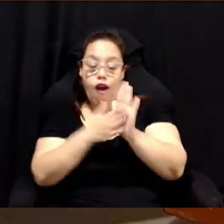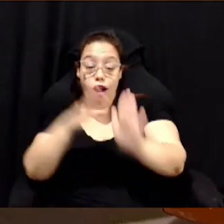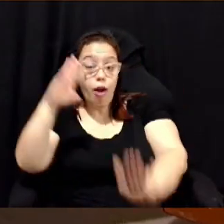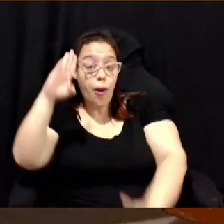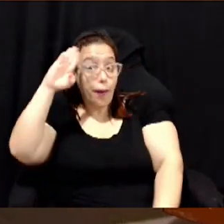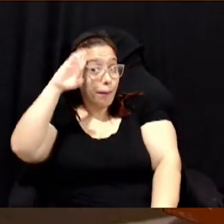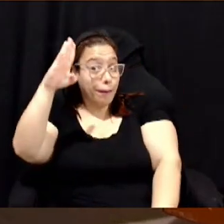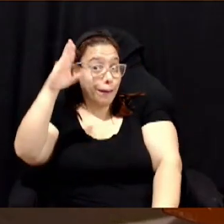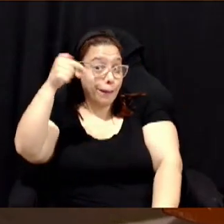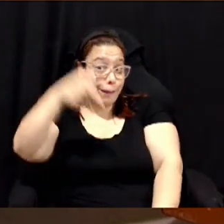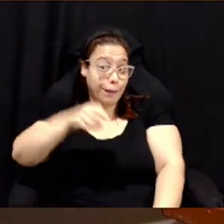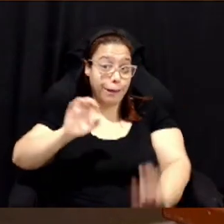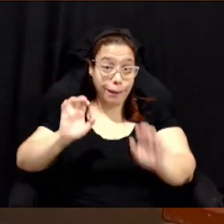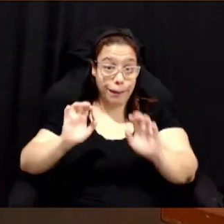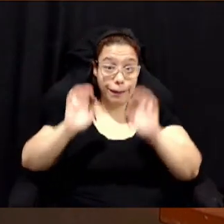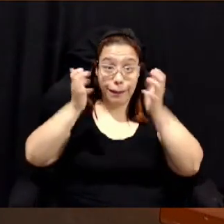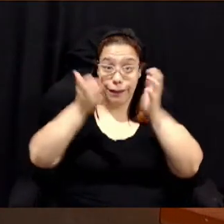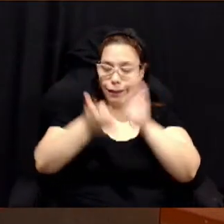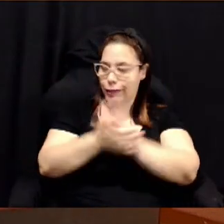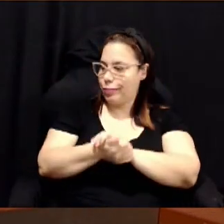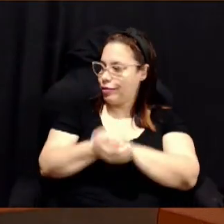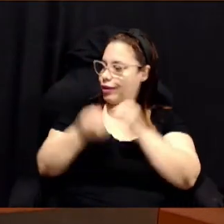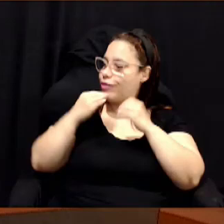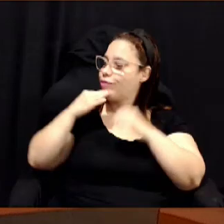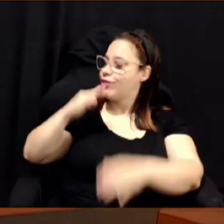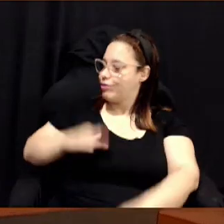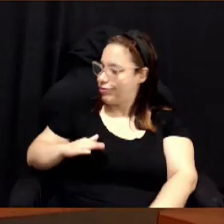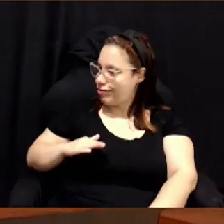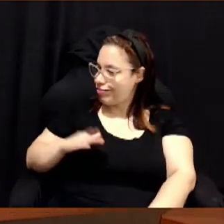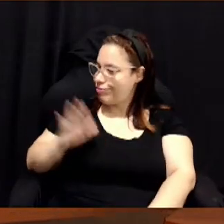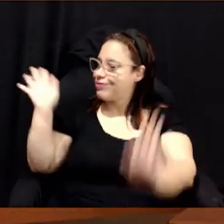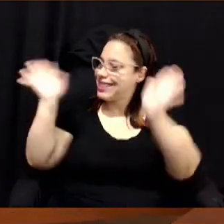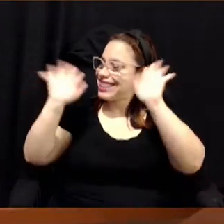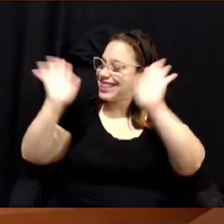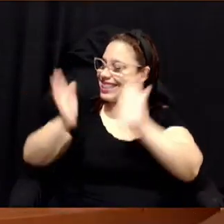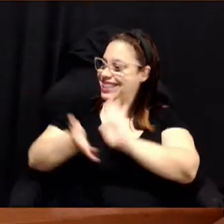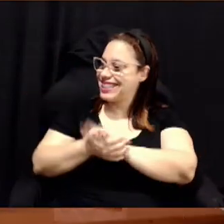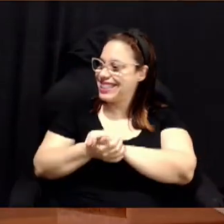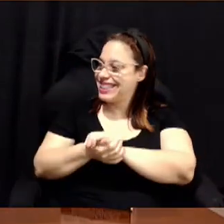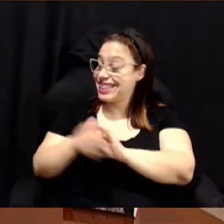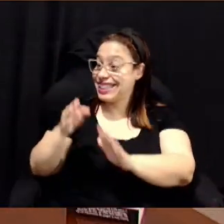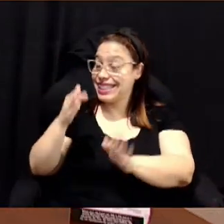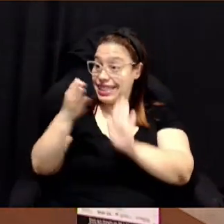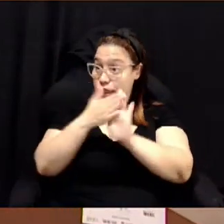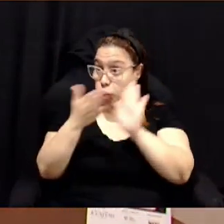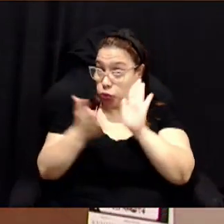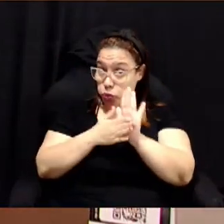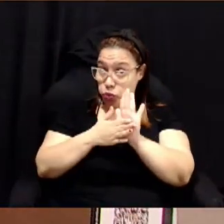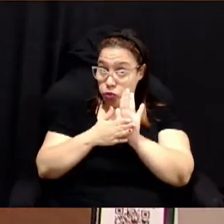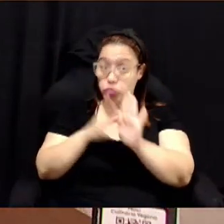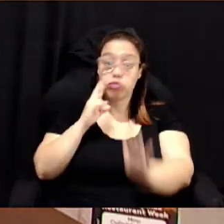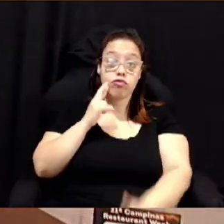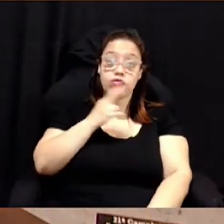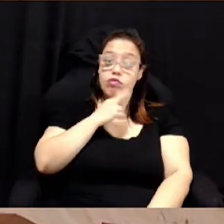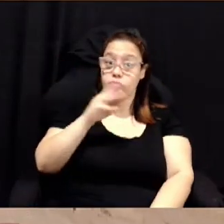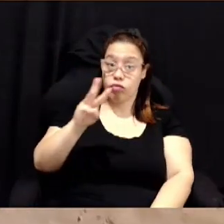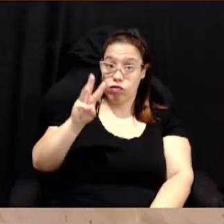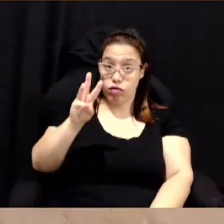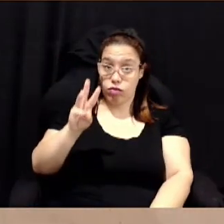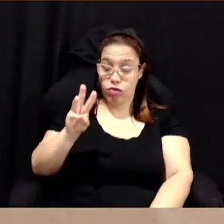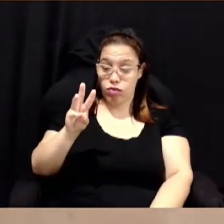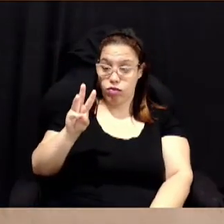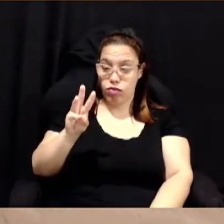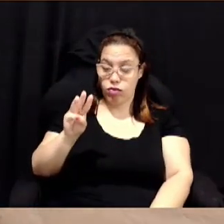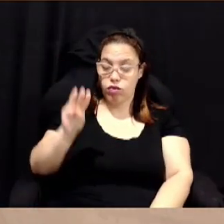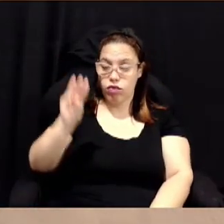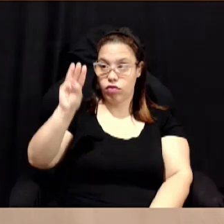desse festival. Boa tarde, pessoal. A proposta da Restaurant Week é servir um